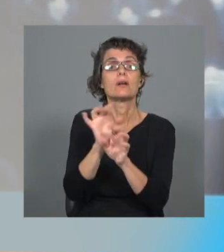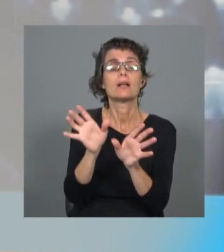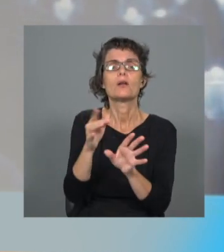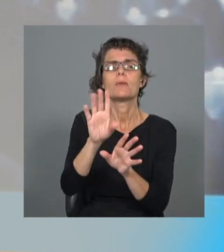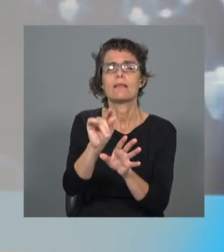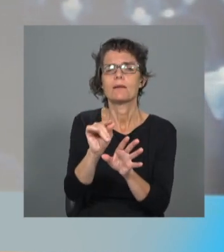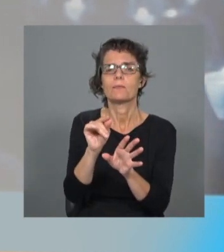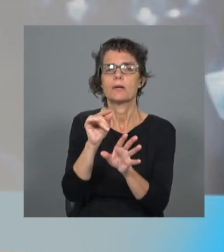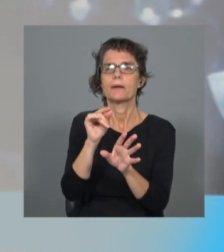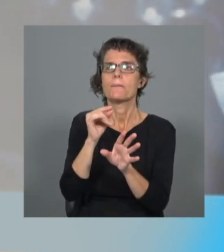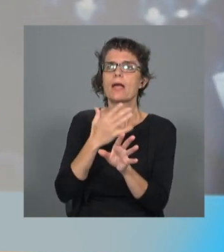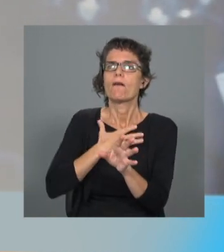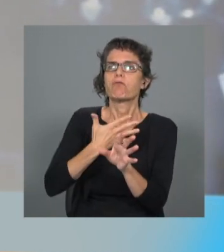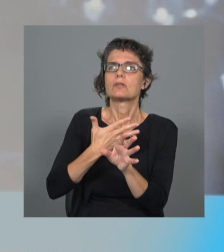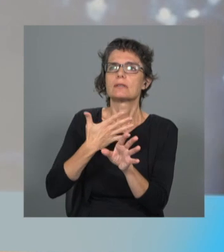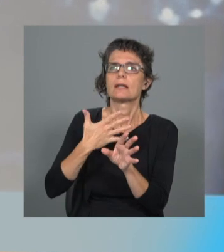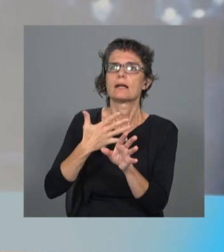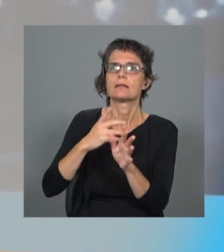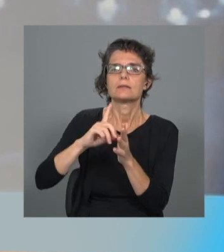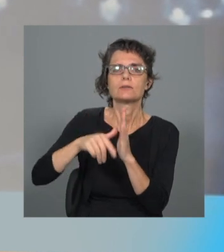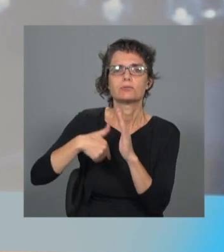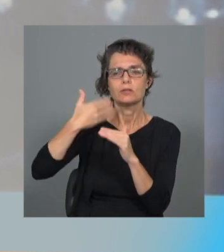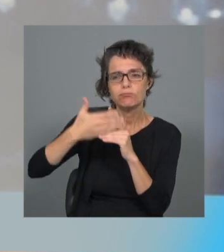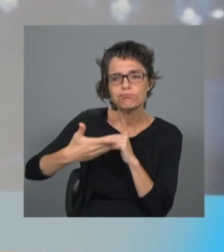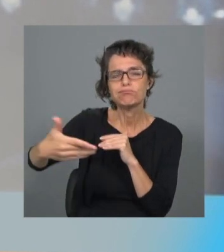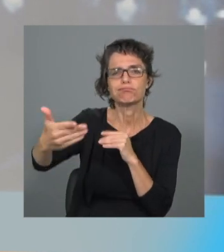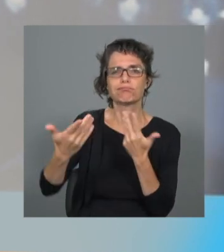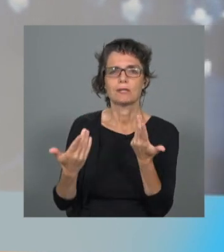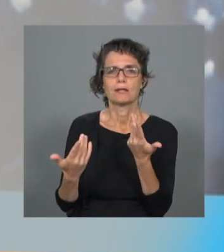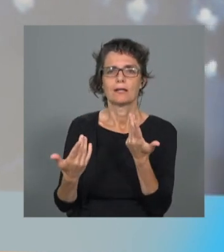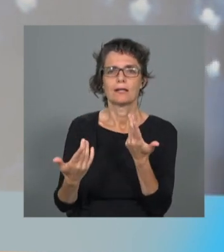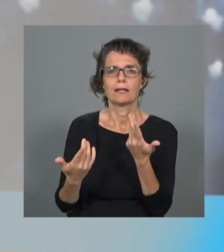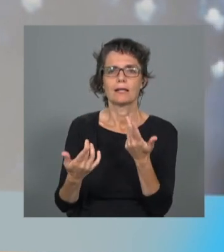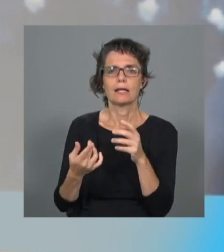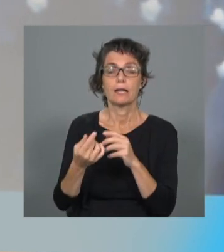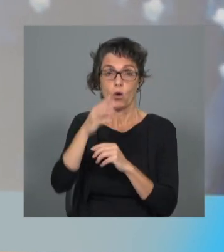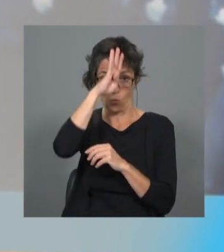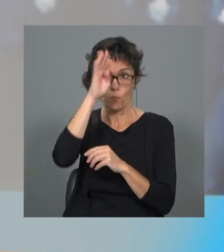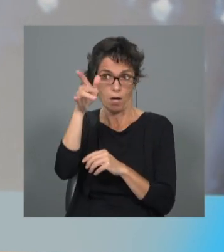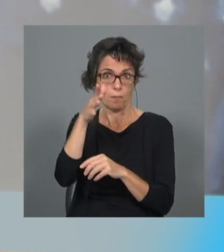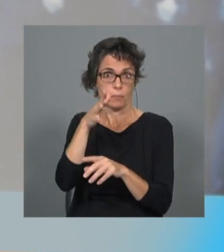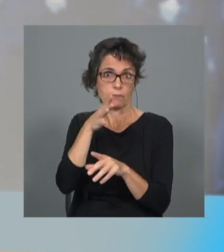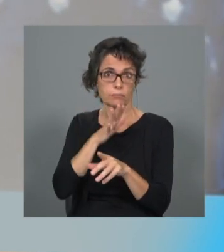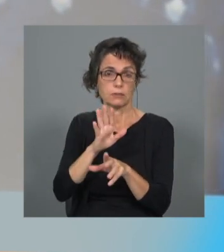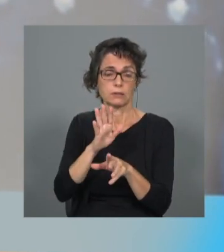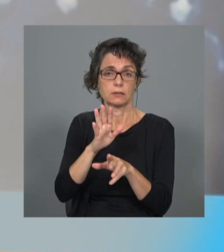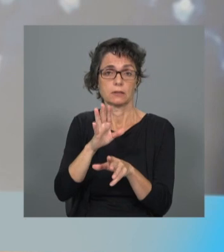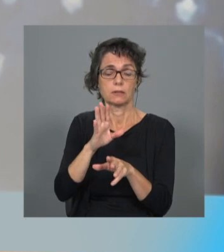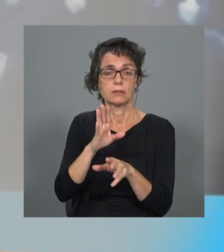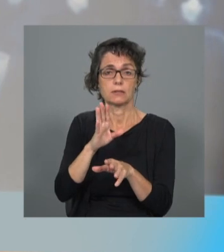o partir para aquilo que pode ser uma atividade mais num exterior. Isto é, o Papa tem-nos lembrado muito, e nós sabemos que é